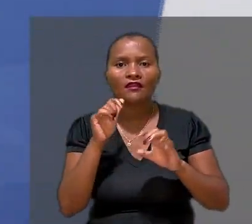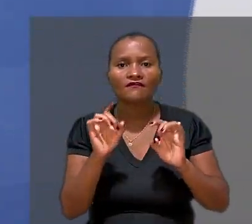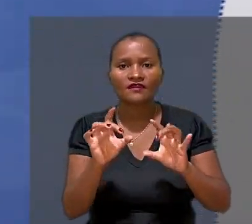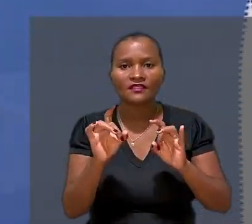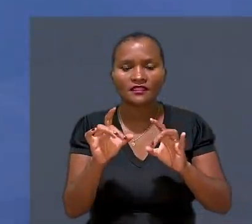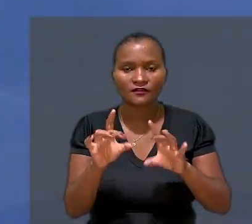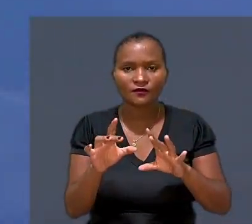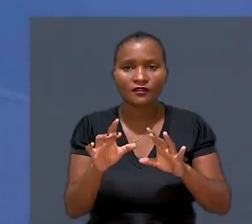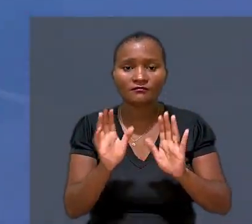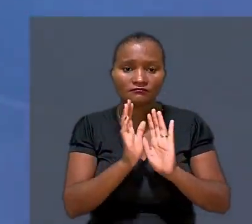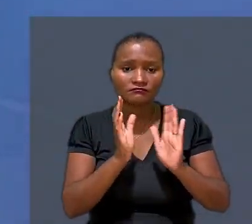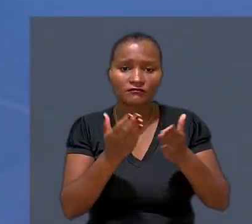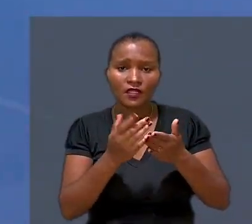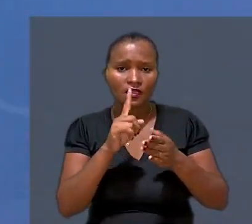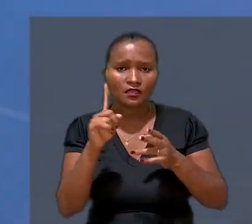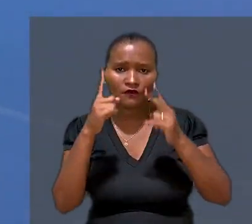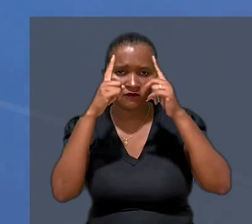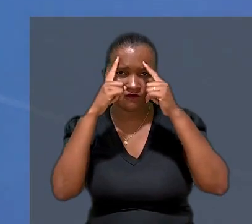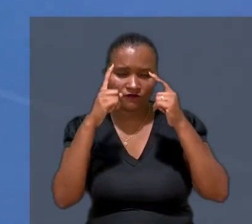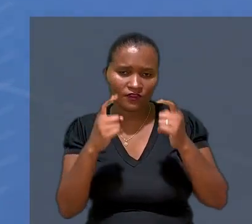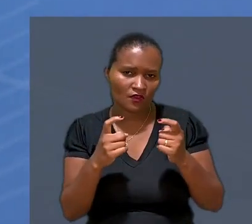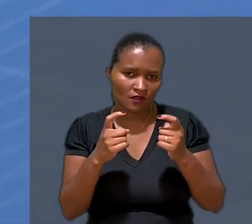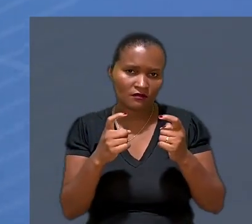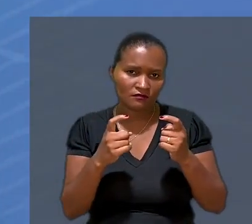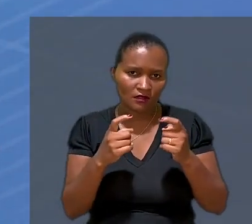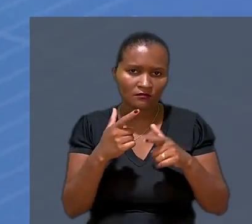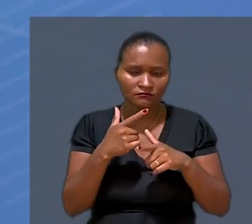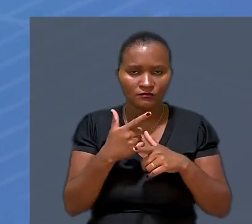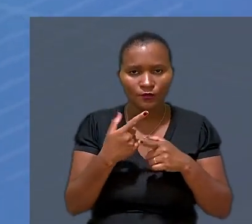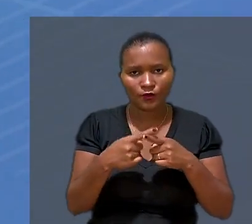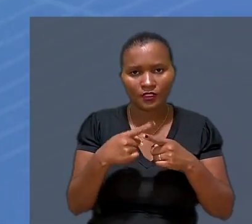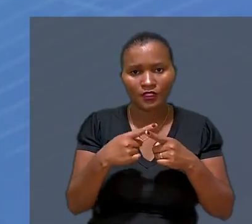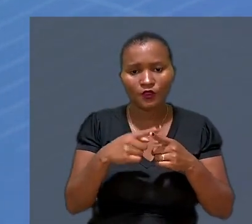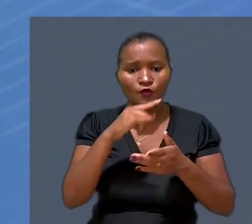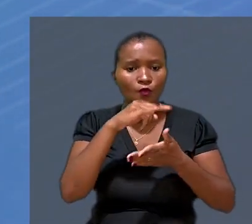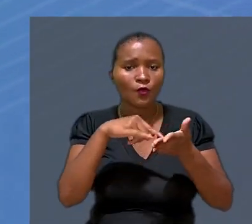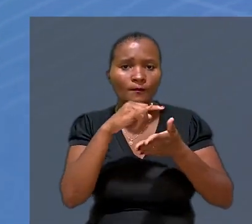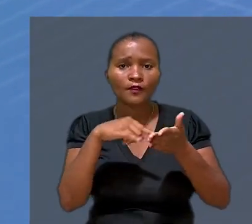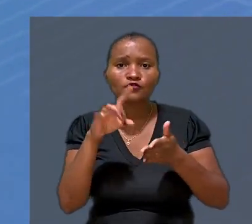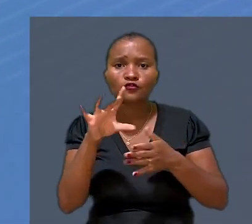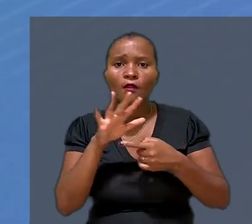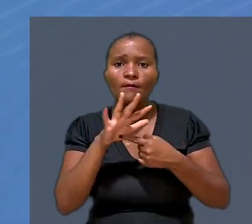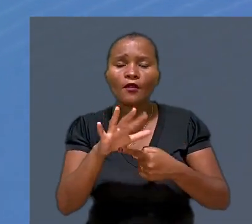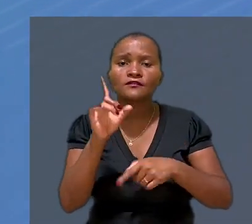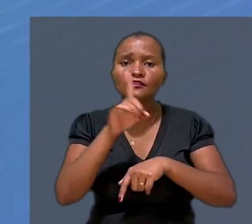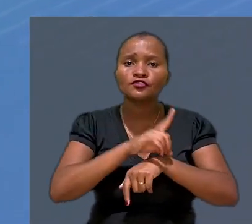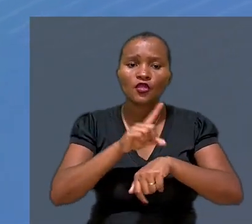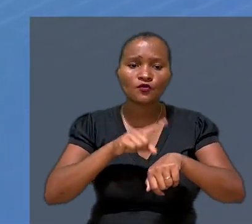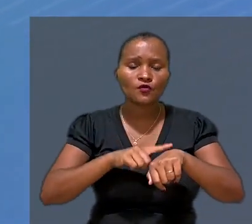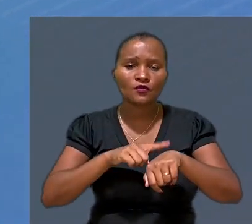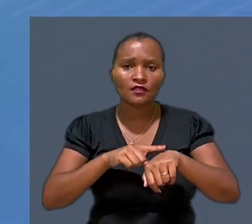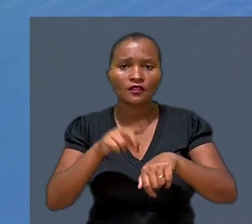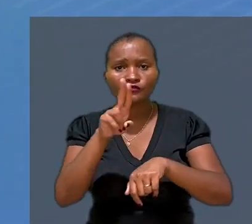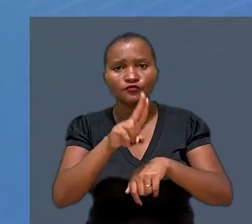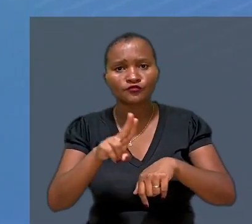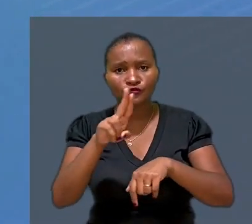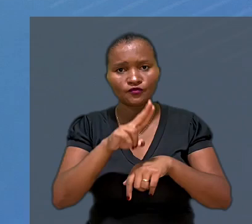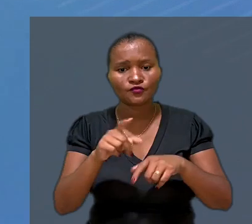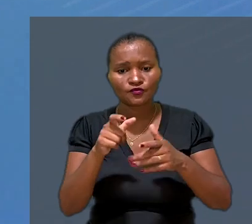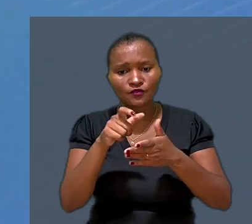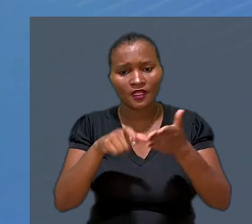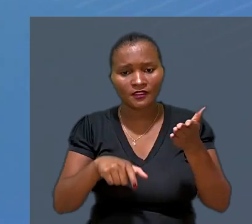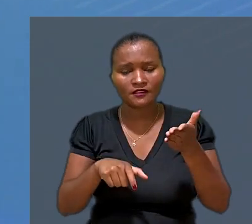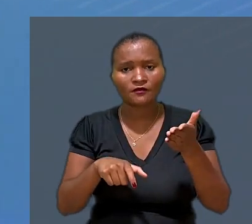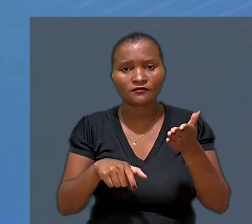vendedora. Para o colegiado, a medida não viola a intimidade, já que o documento informa apenas dias e horários de uso do cartão, os